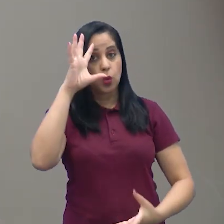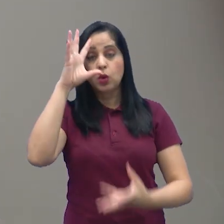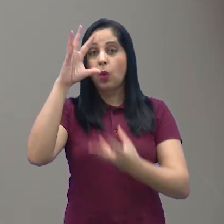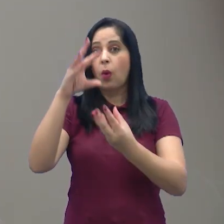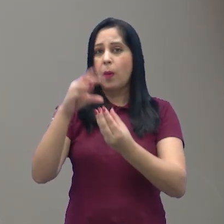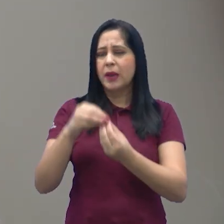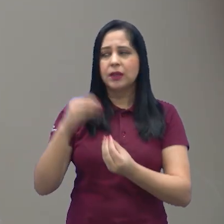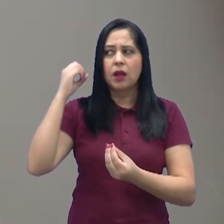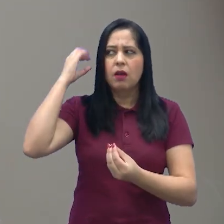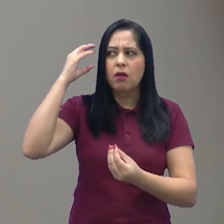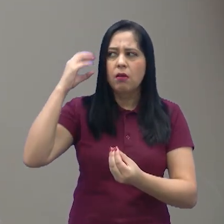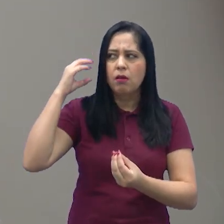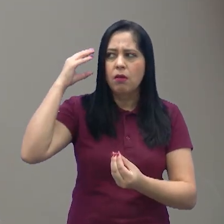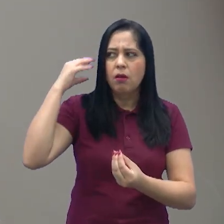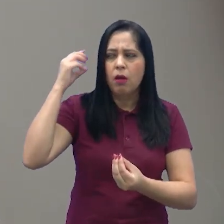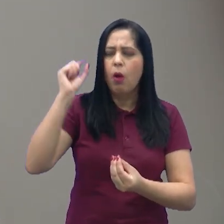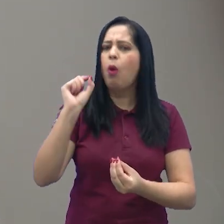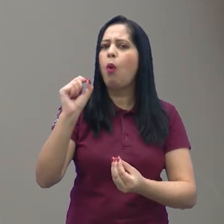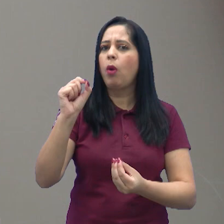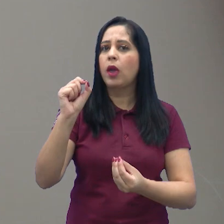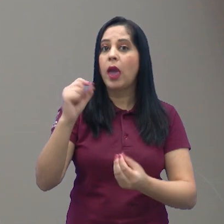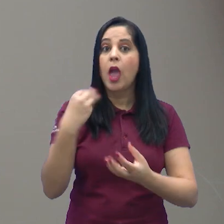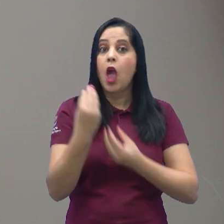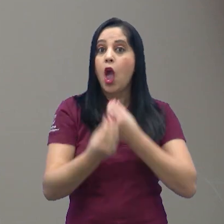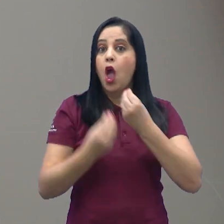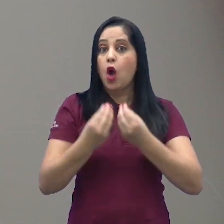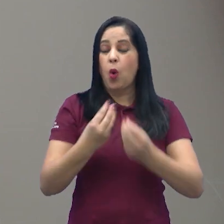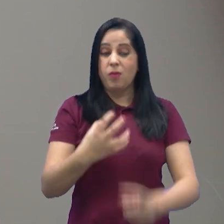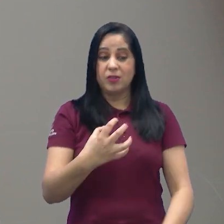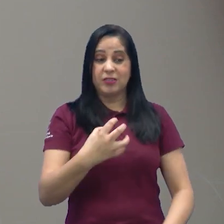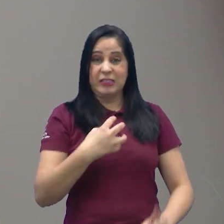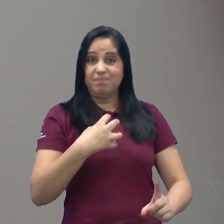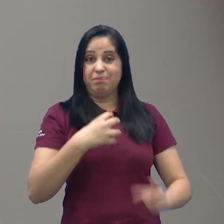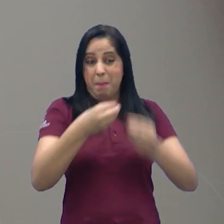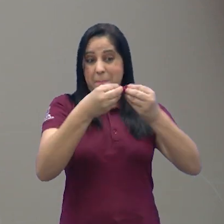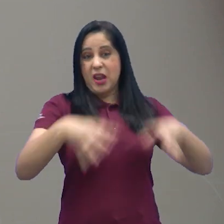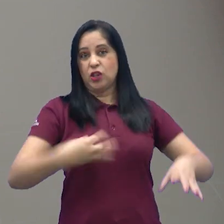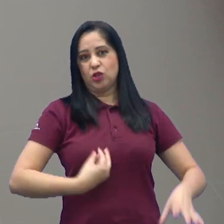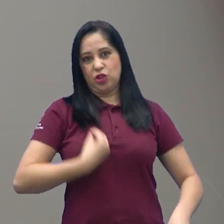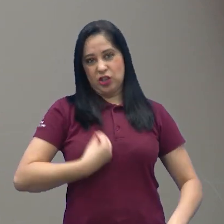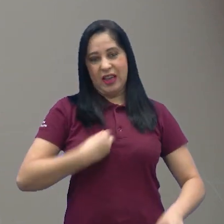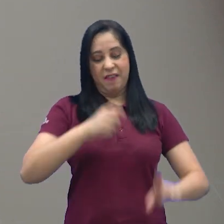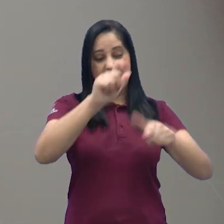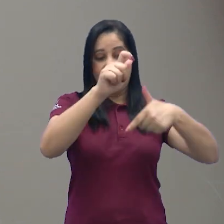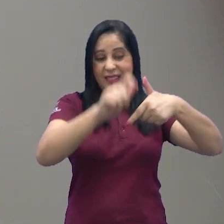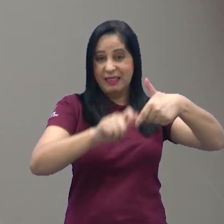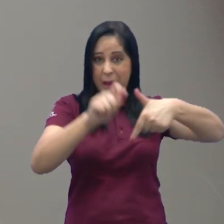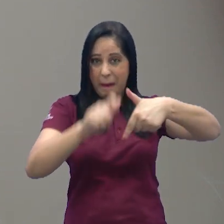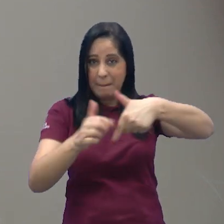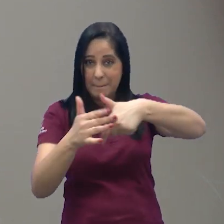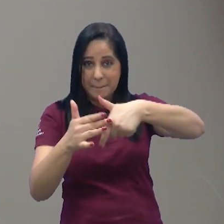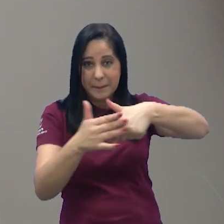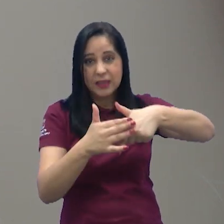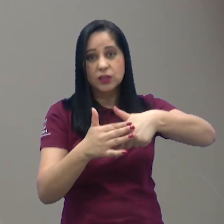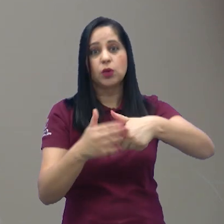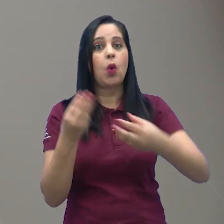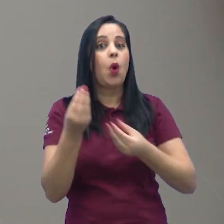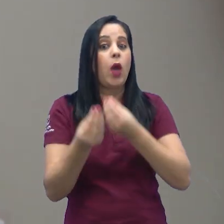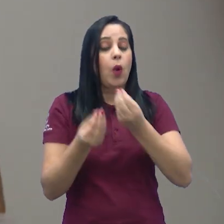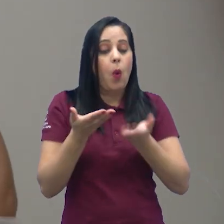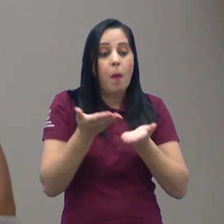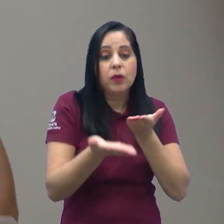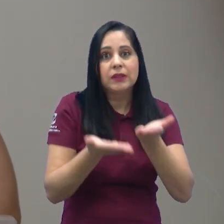ela impacta a vida dos pacientes e quais os caminhos existem para diagnóstico, tratamento e